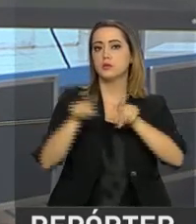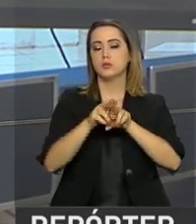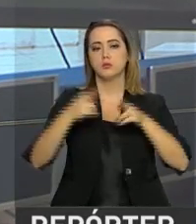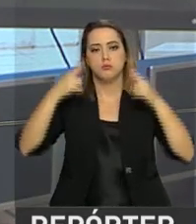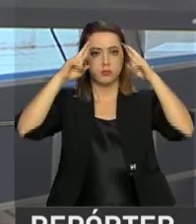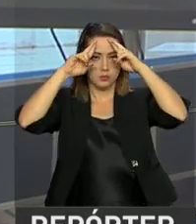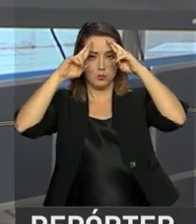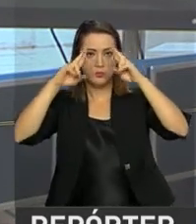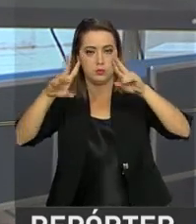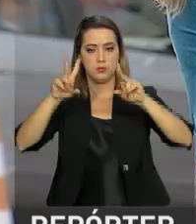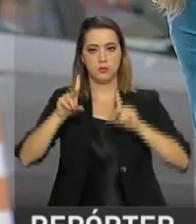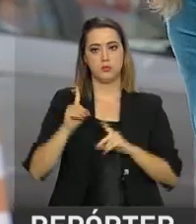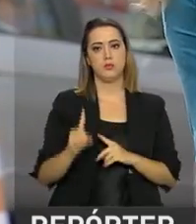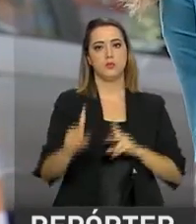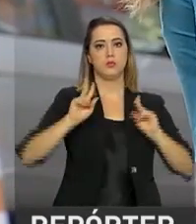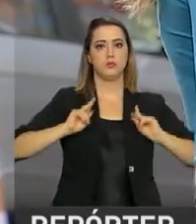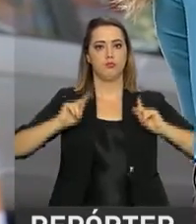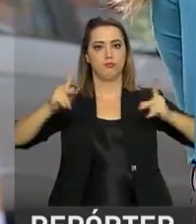direitos humanos.